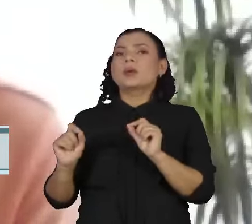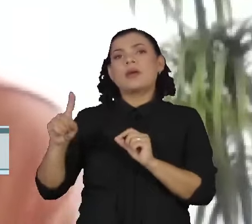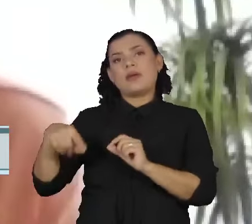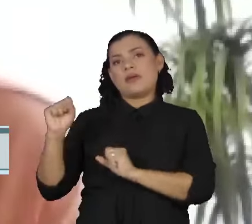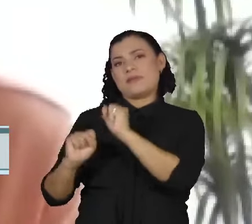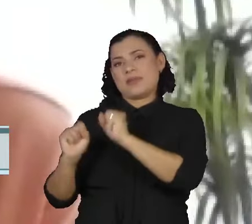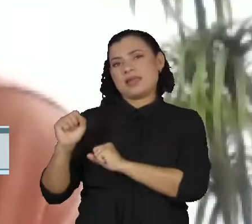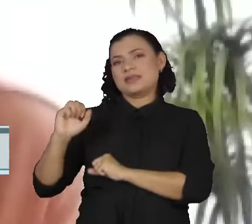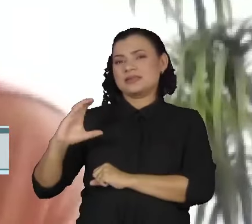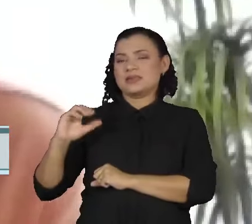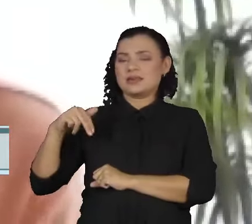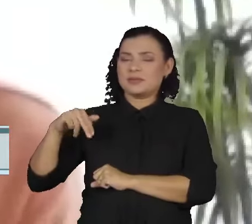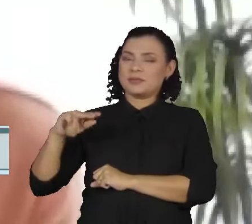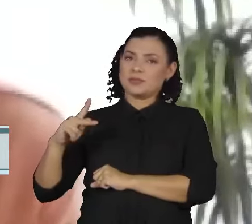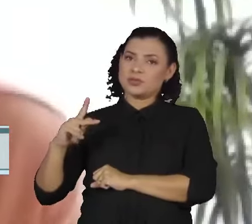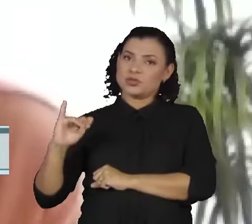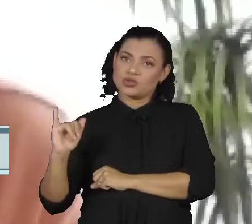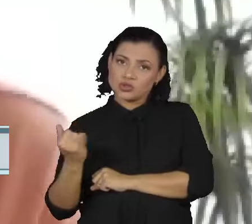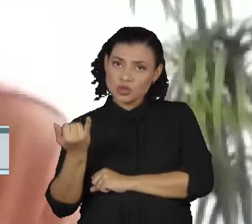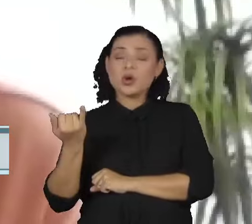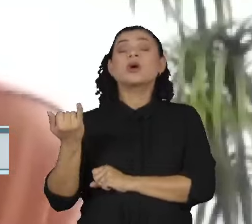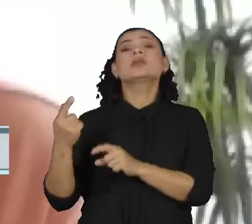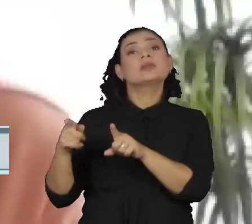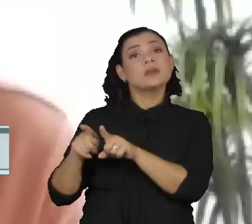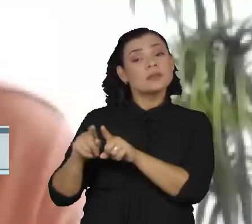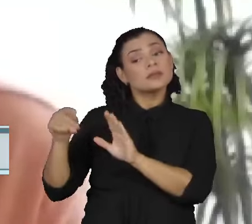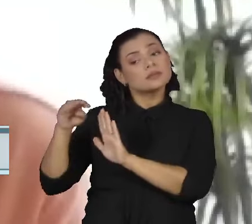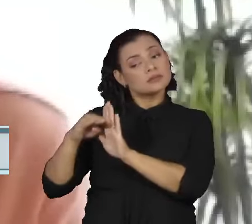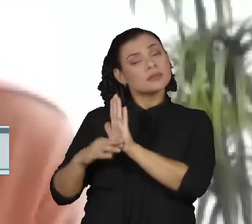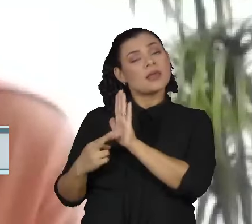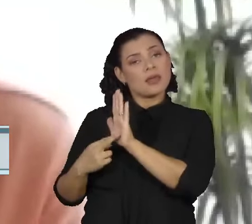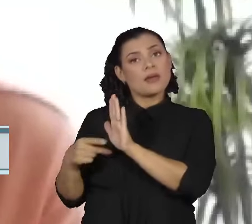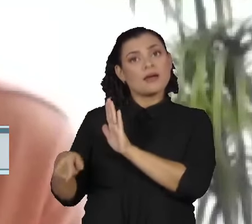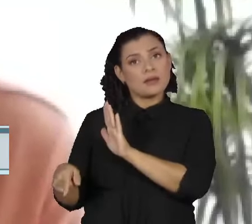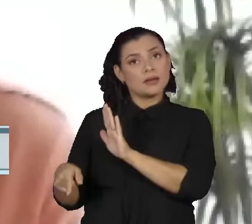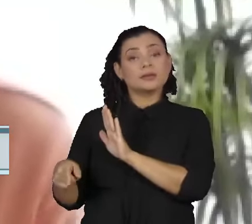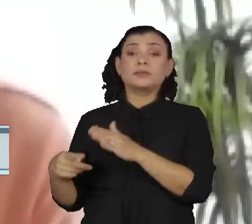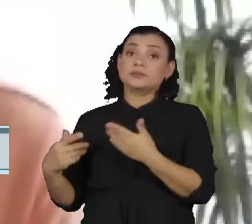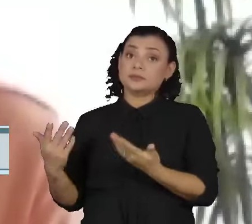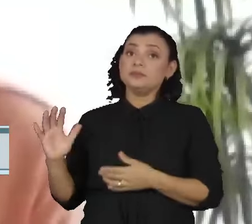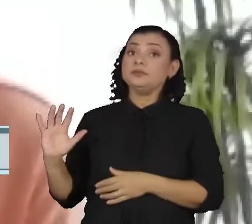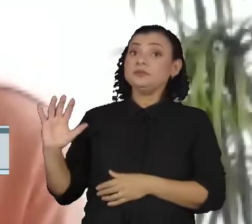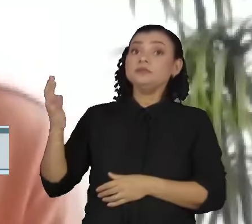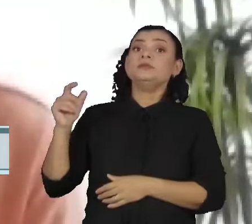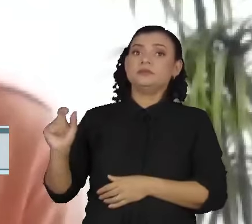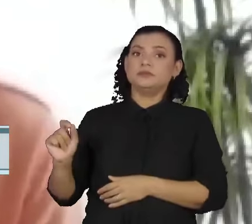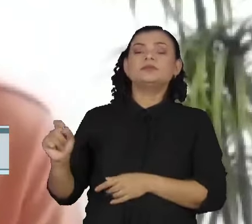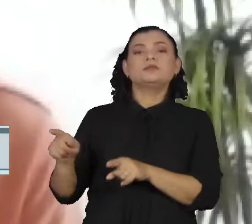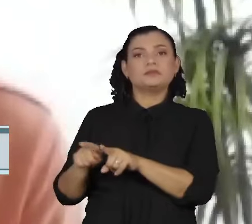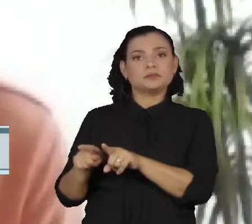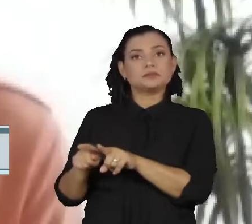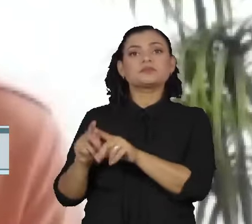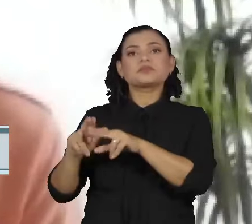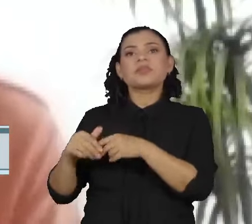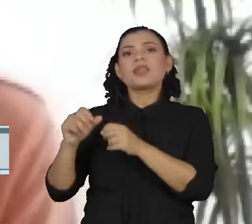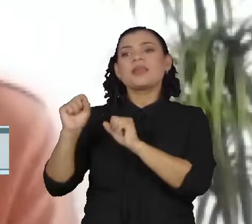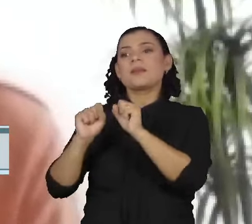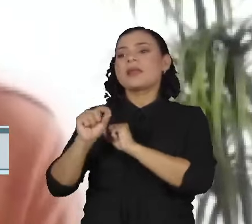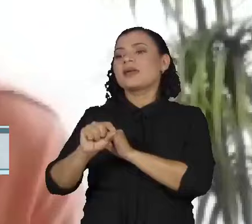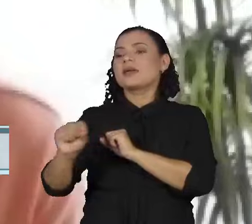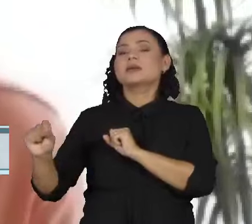mais liberdade. A ANS não regula da mesma maneira. E aí isso acaba gerando uma margem para abuso por parte das empresas que